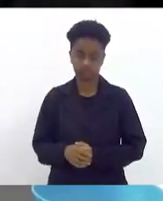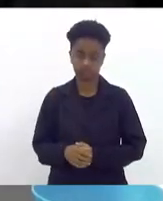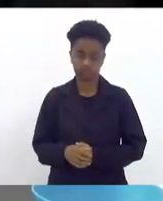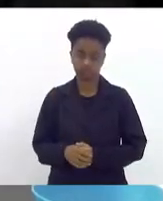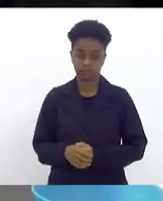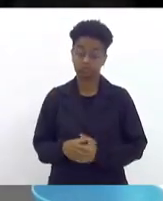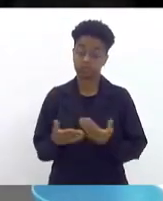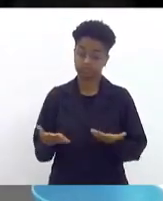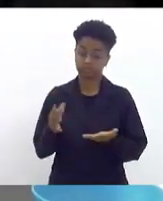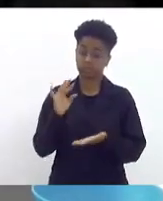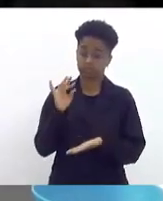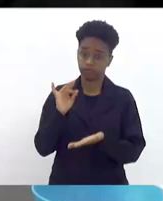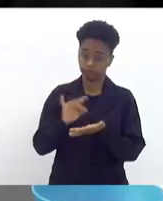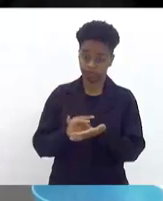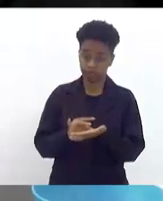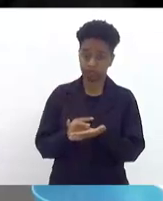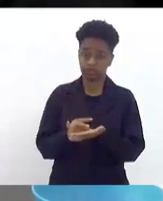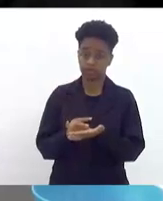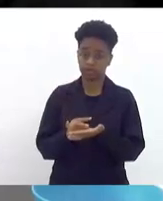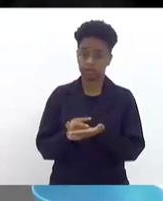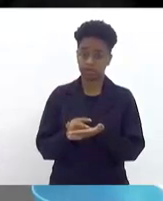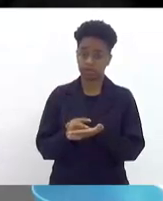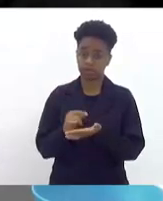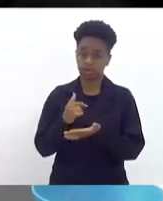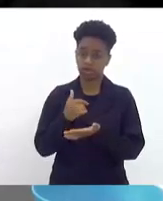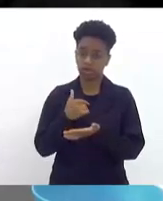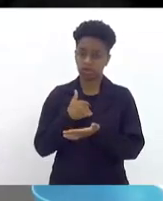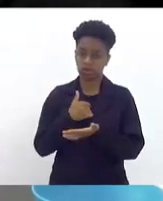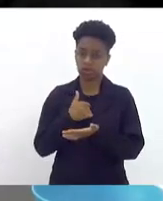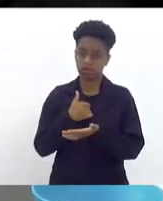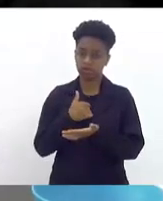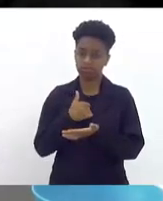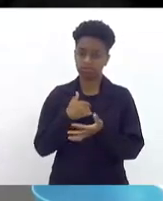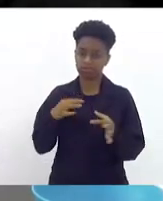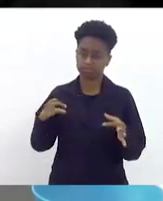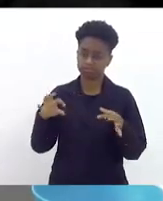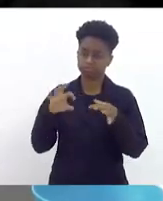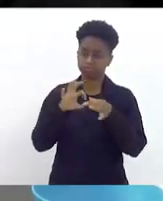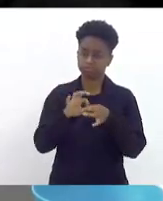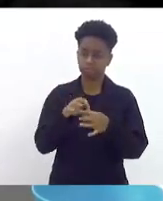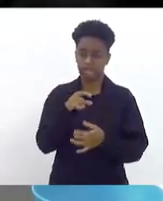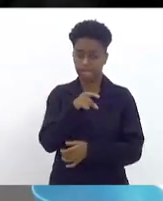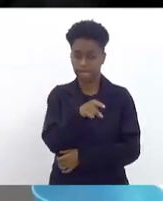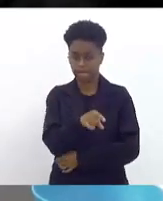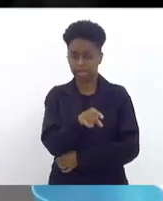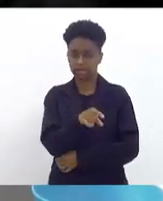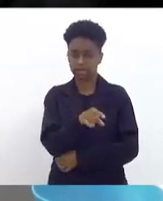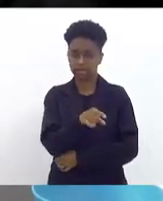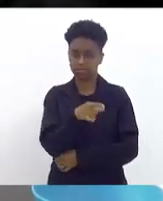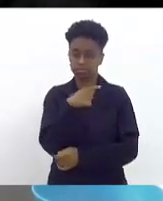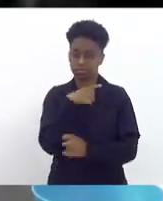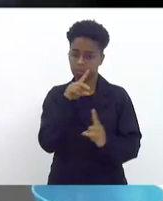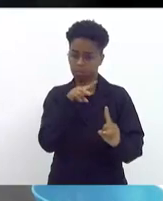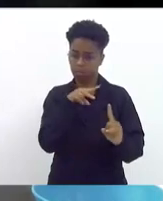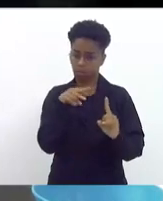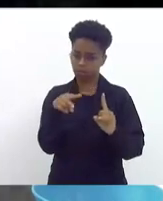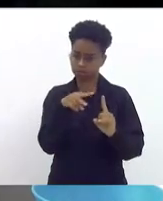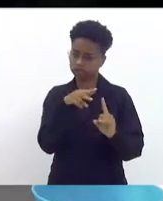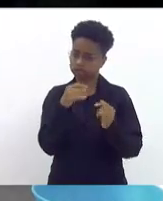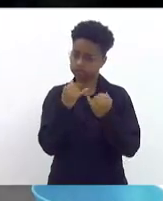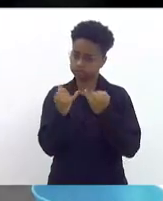de fato eu me filio a ele numa determinada perspectiva